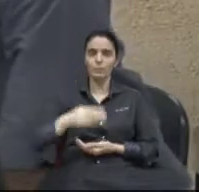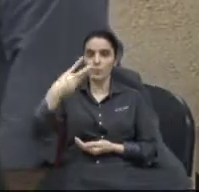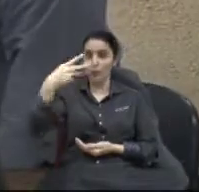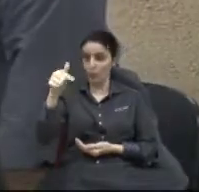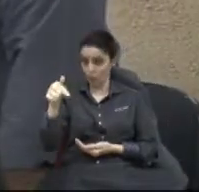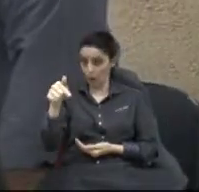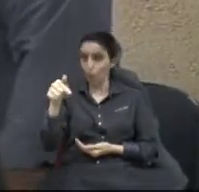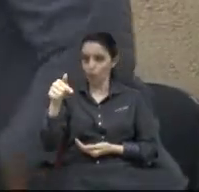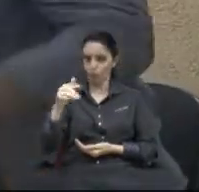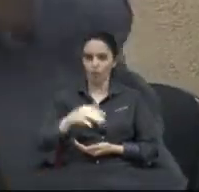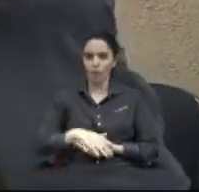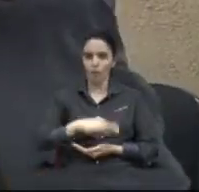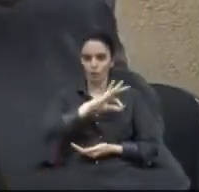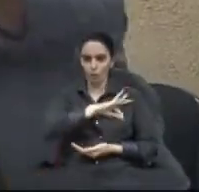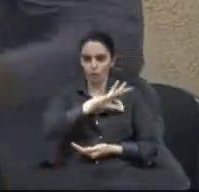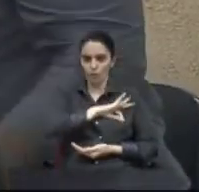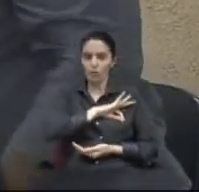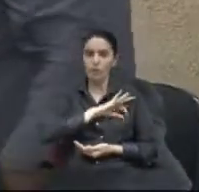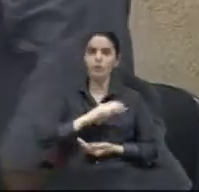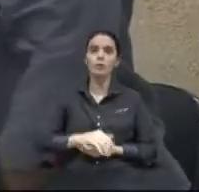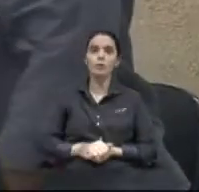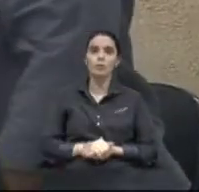da polícia militar onde